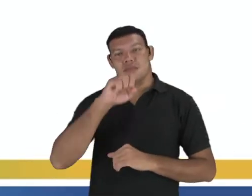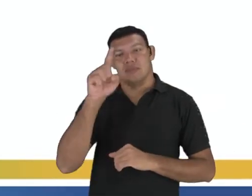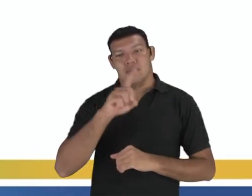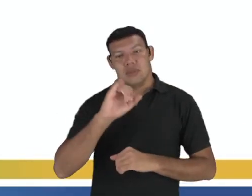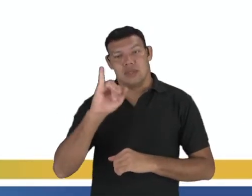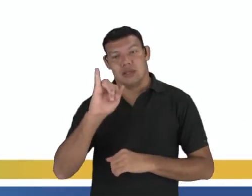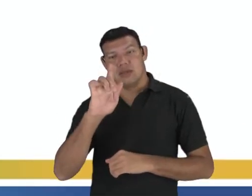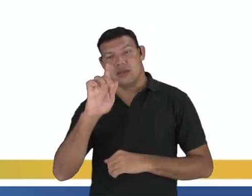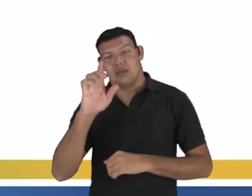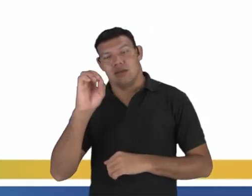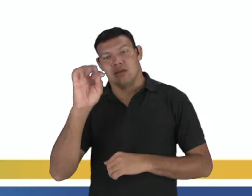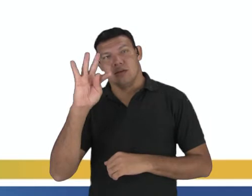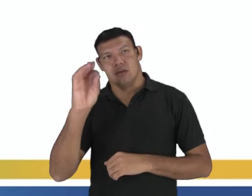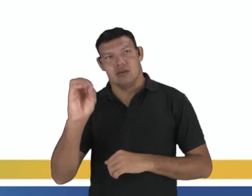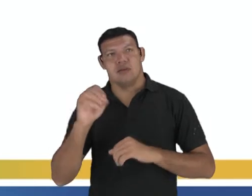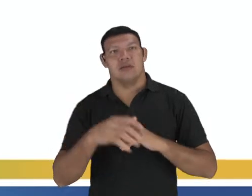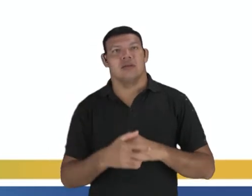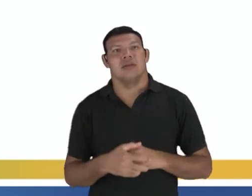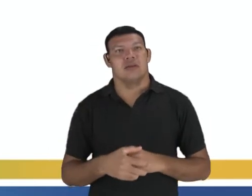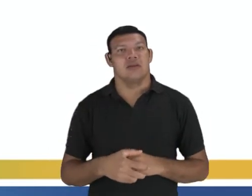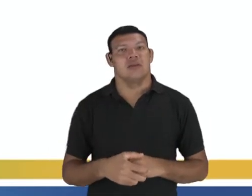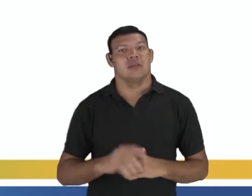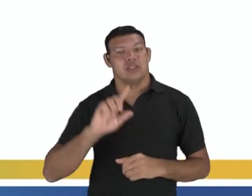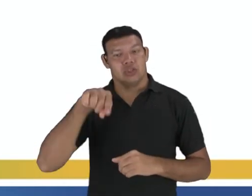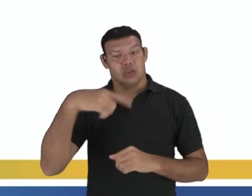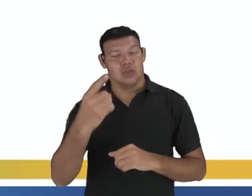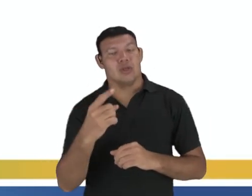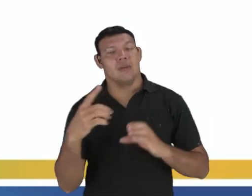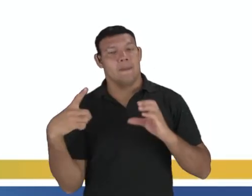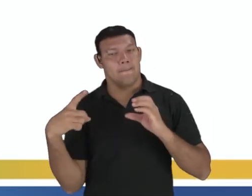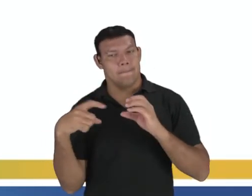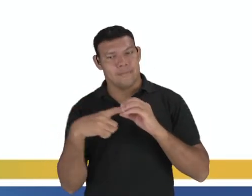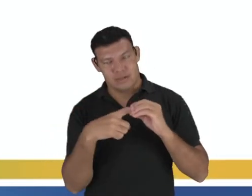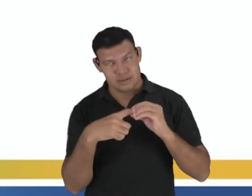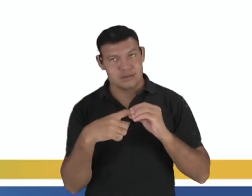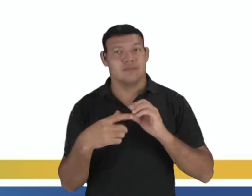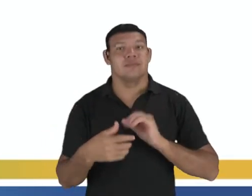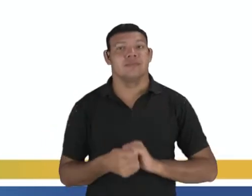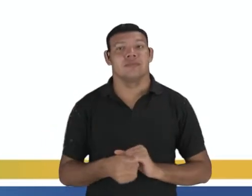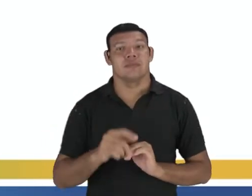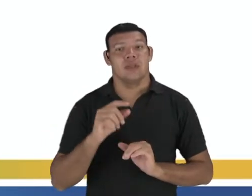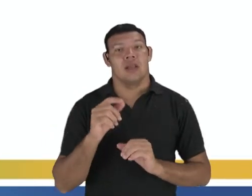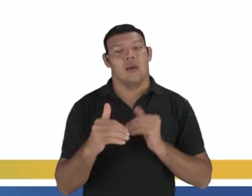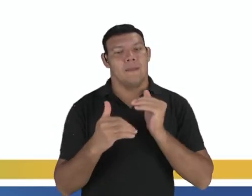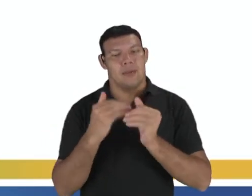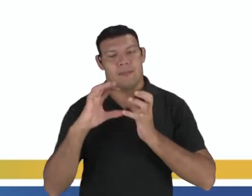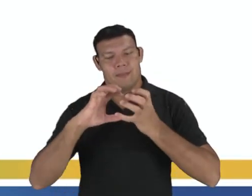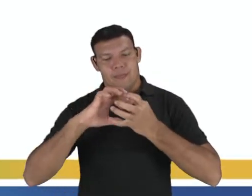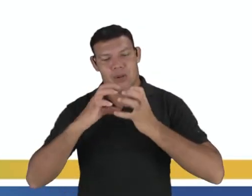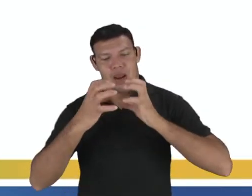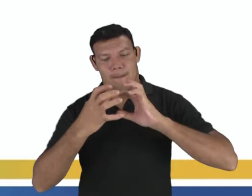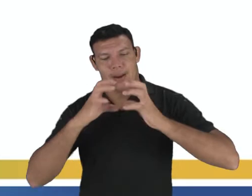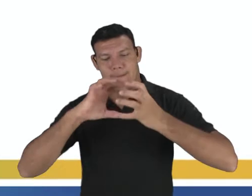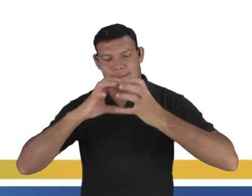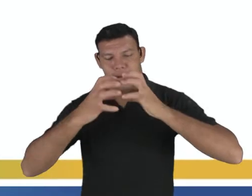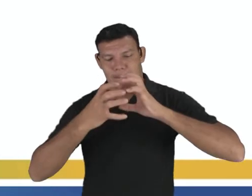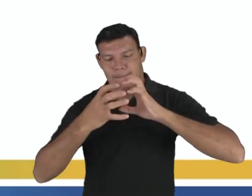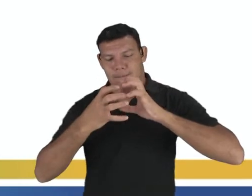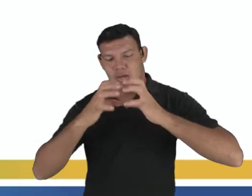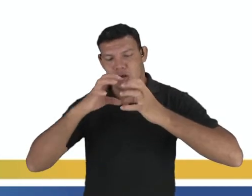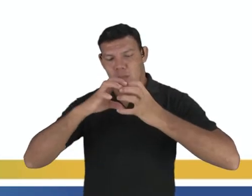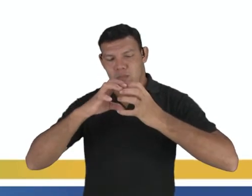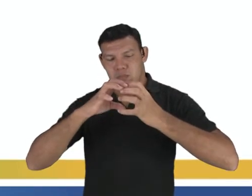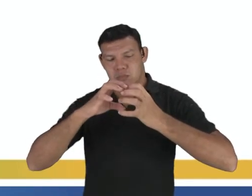zigoto né que essa essa fase após a fecundação e a partir daí o zigoto né começa a sofrer uma